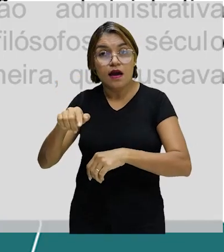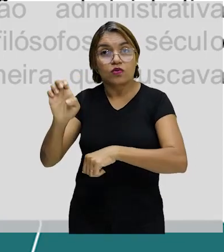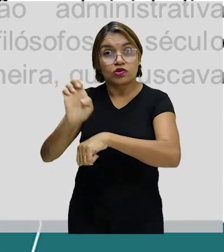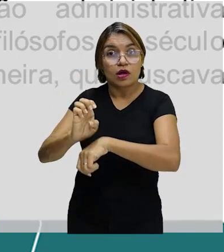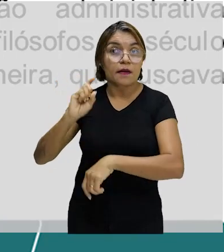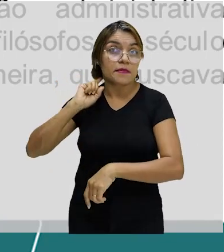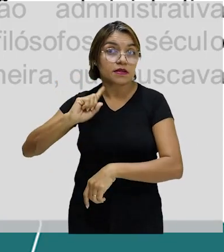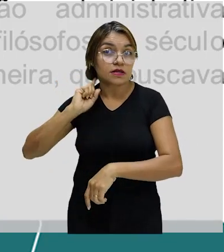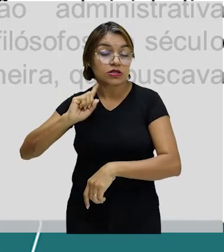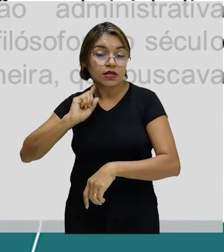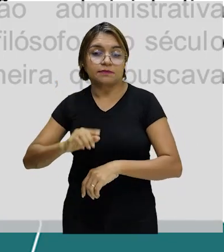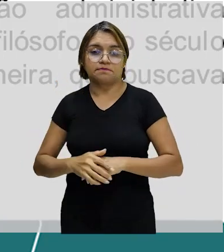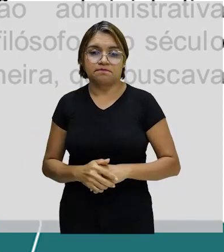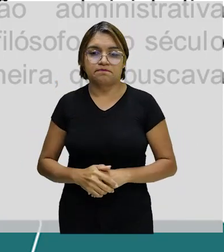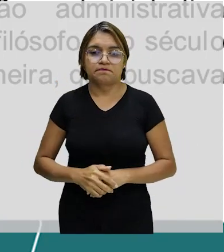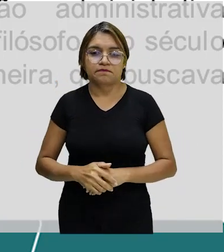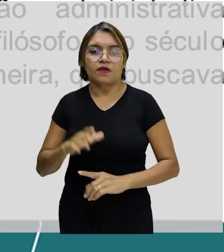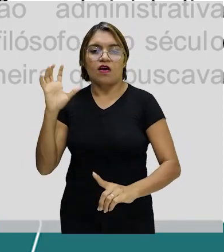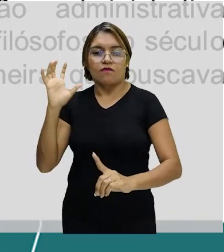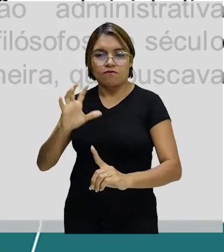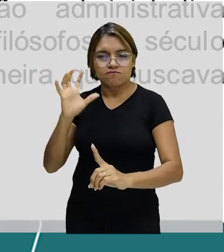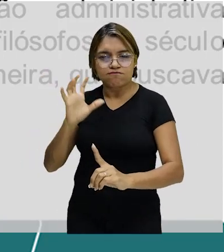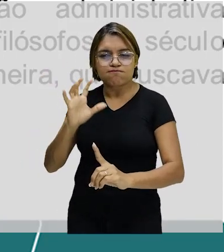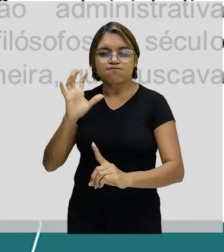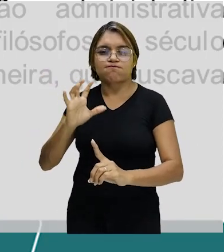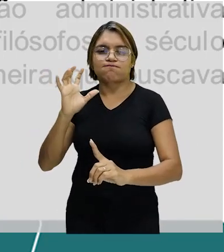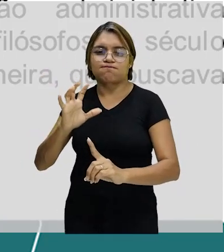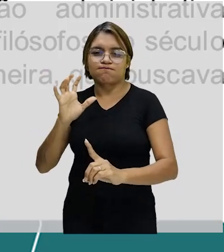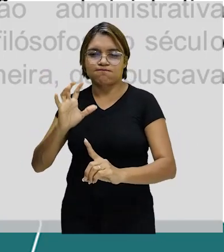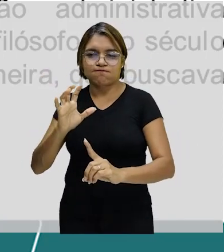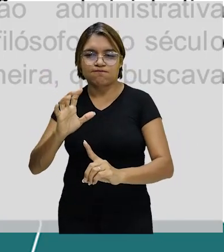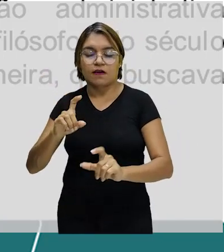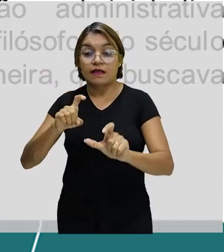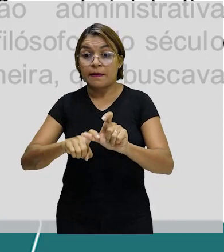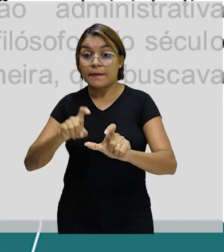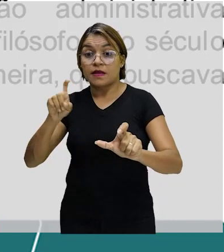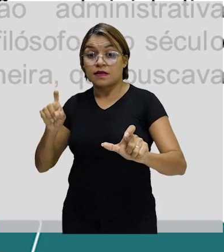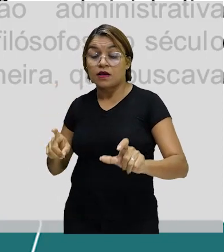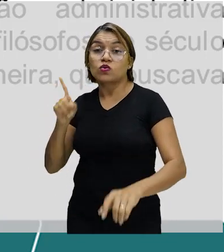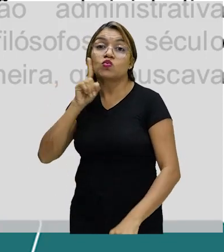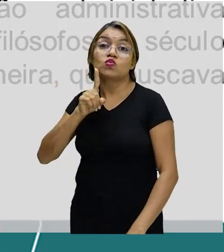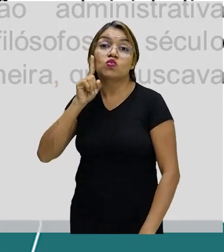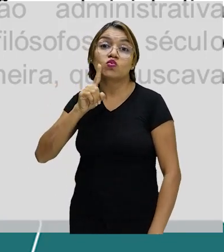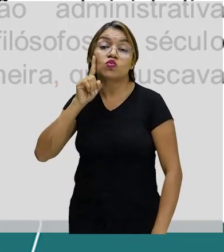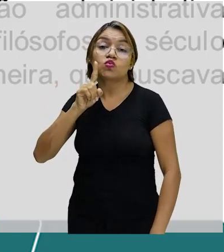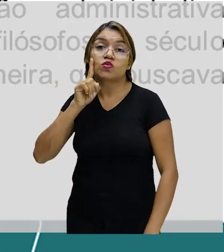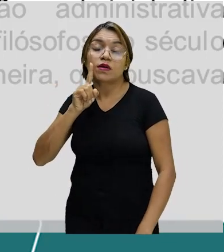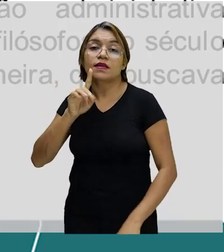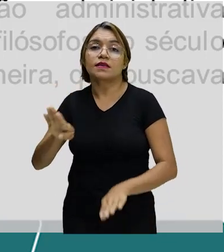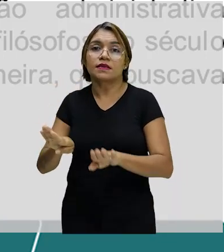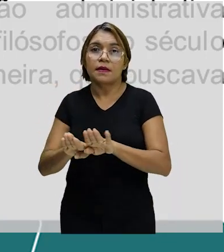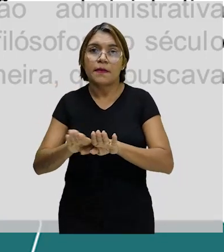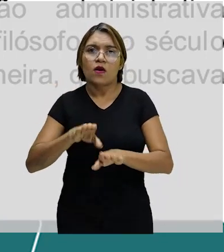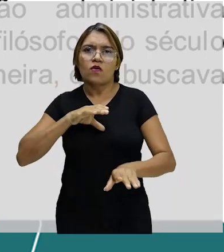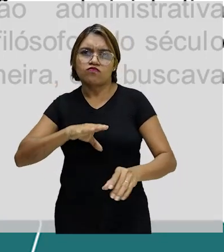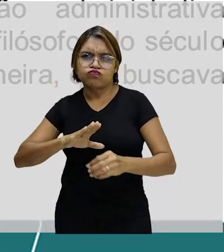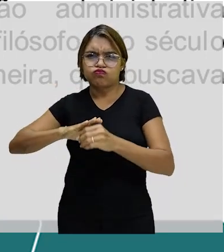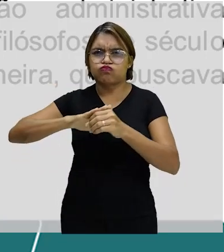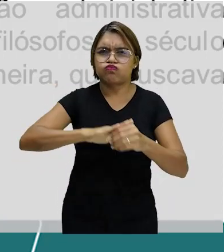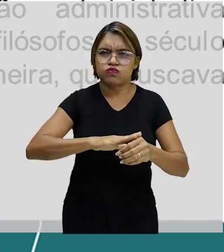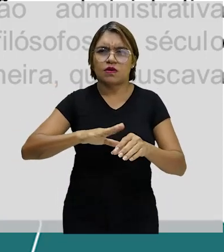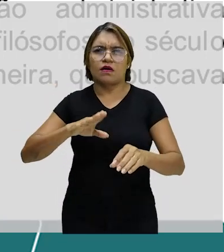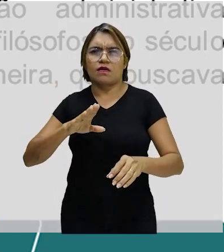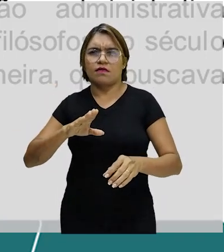Preto. Influenciado pela independência dos Estados Unidos, pela opressão administrativa portuguesa, pelo